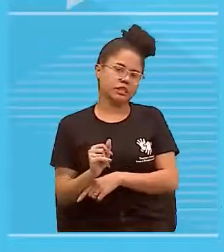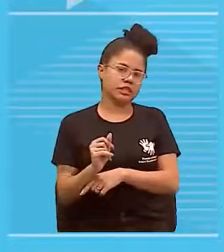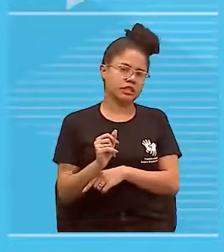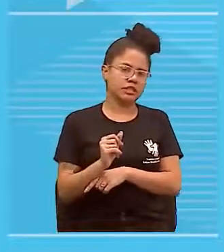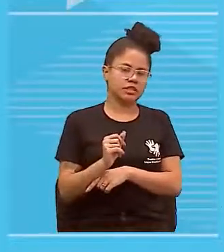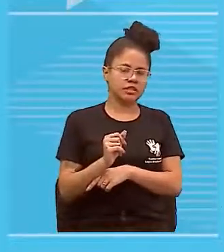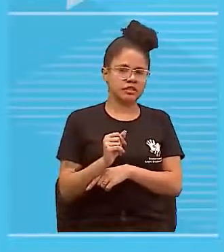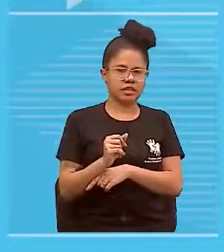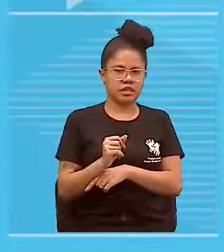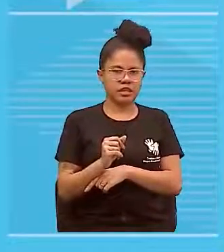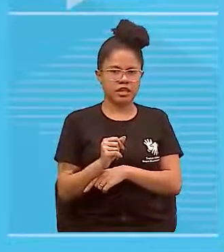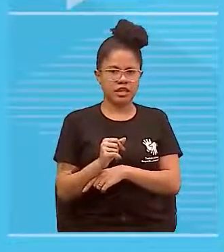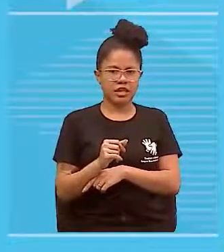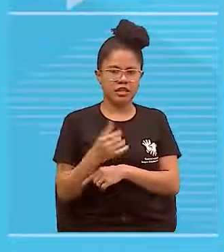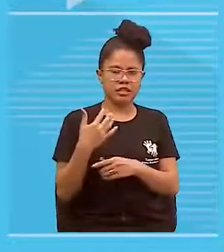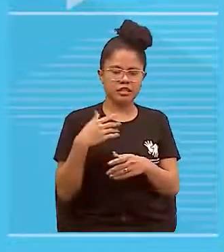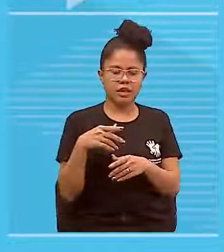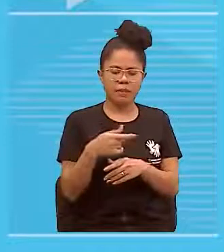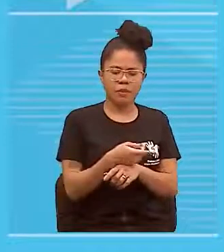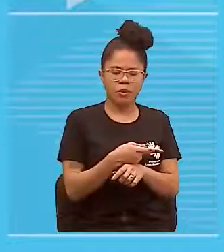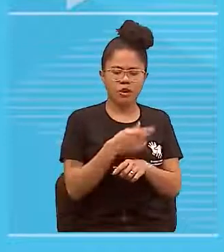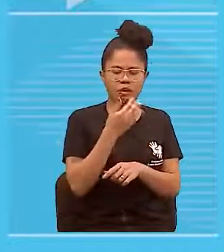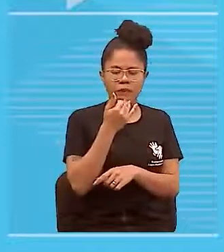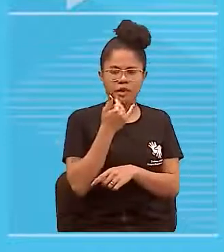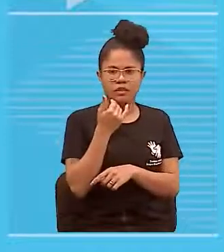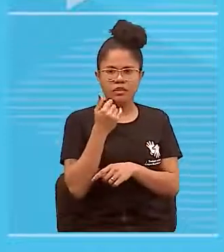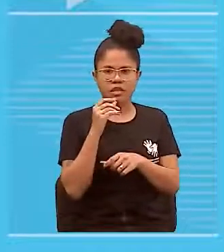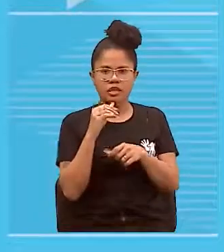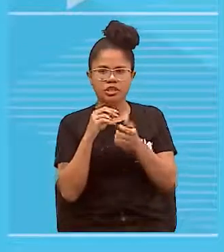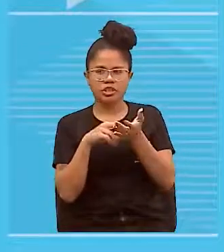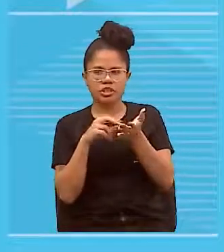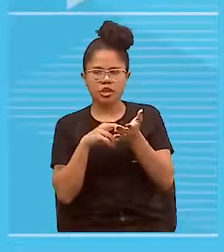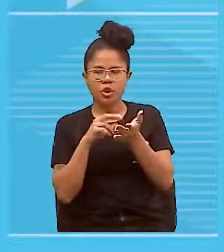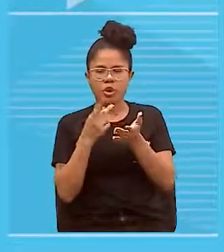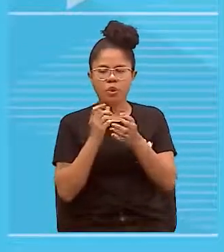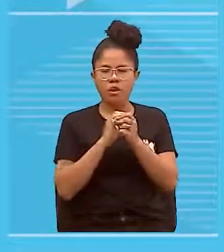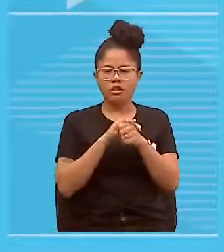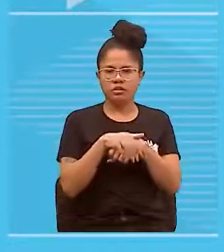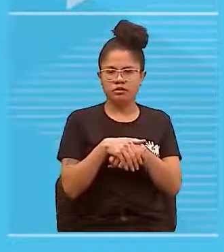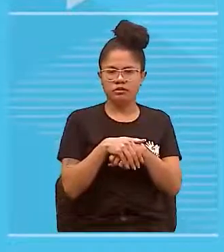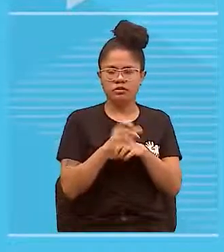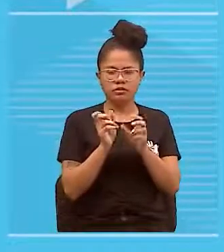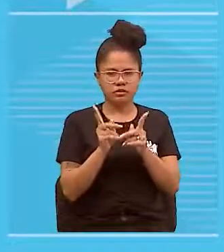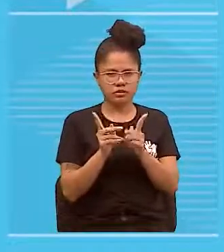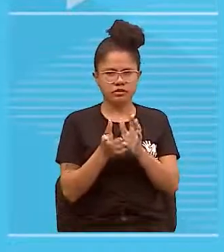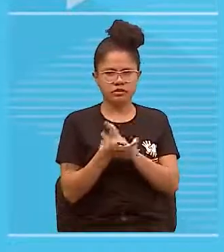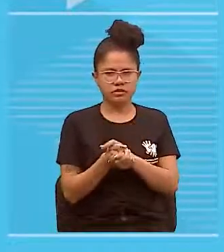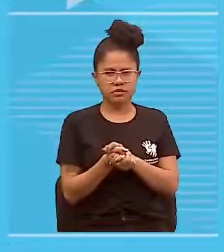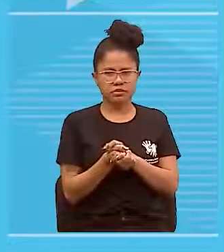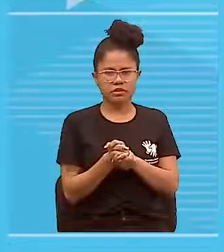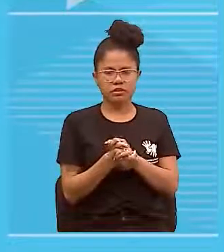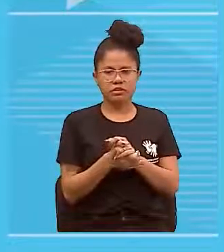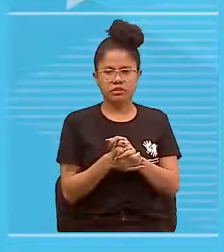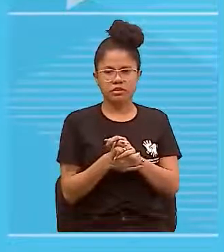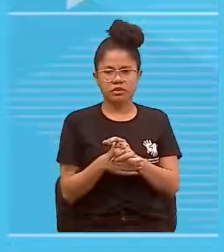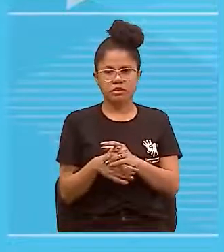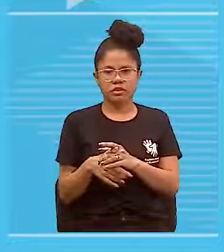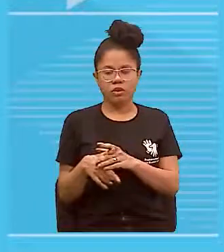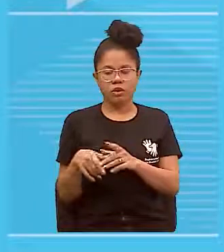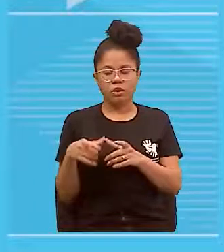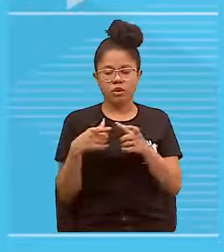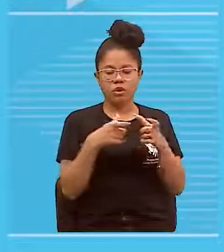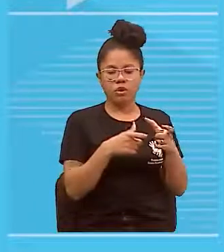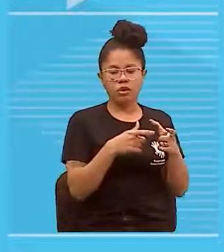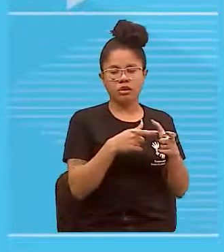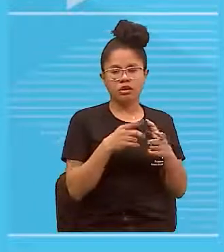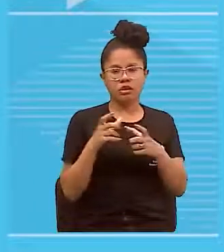Então, o abrigo, ele vai entrar no nicho nesse aspecto. Tá entendendo? O hábitat é onde eu encontro.